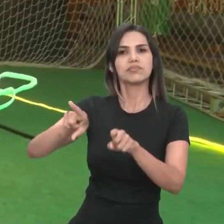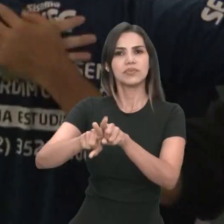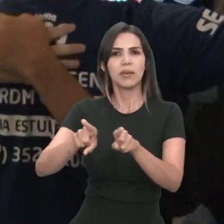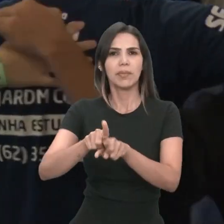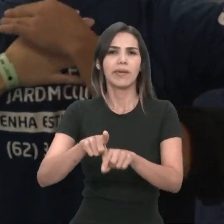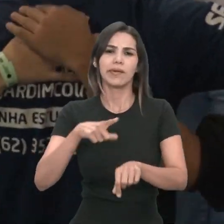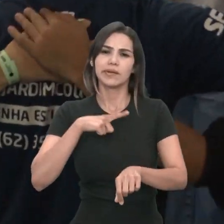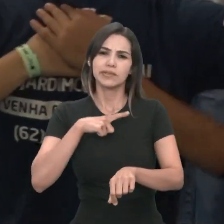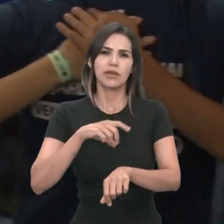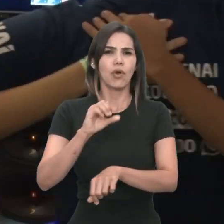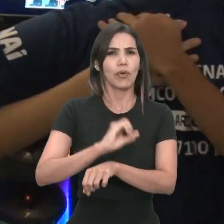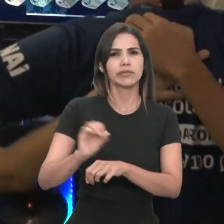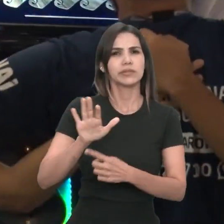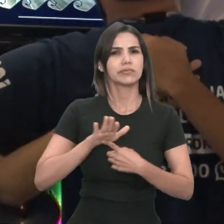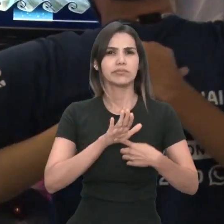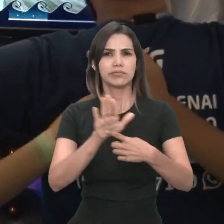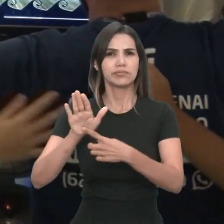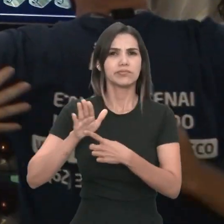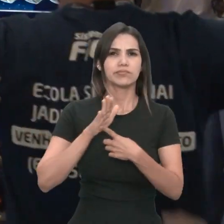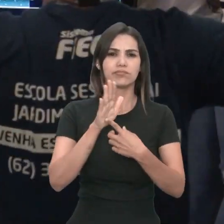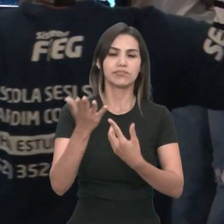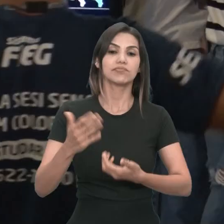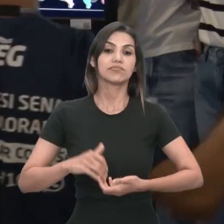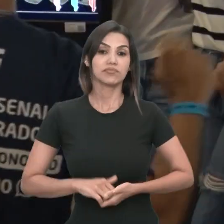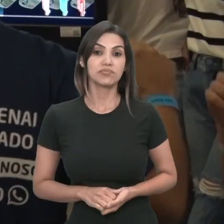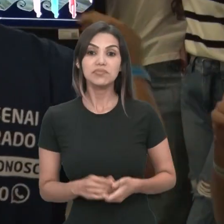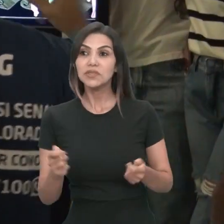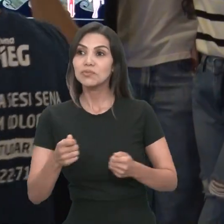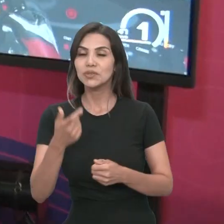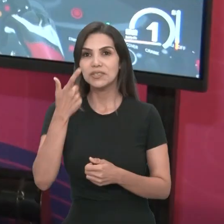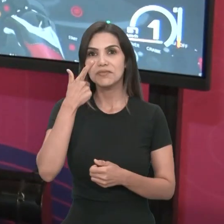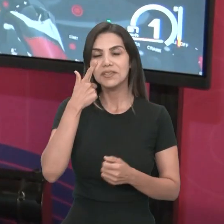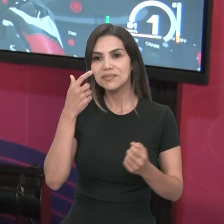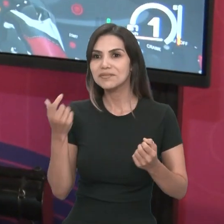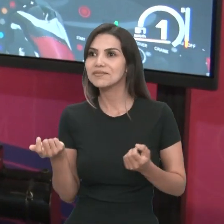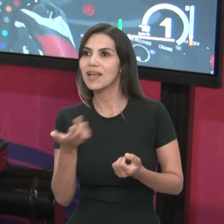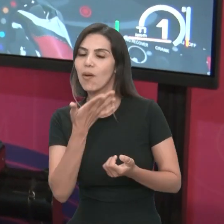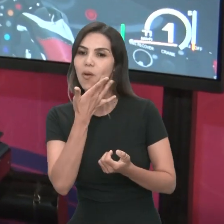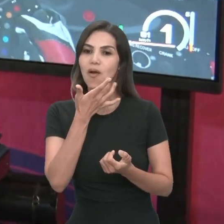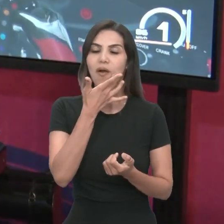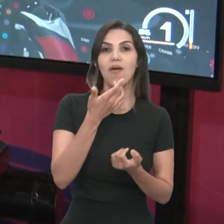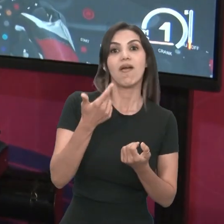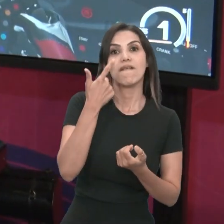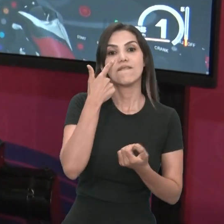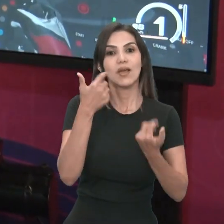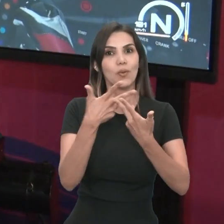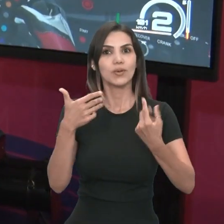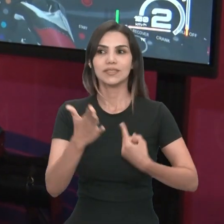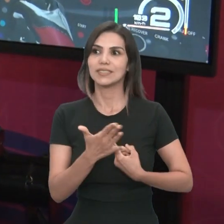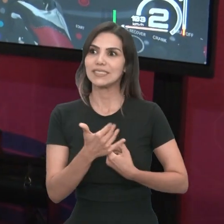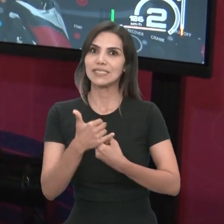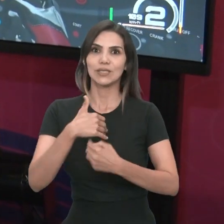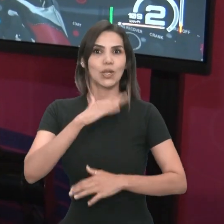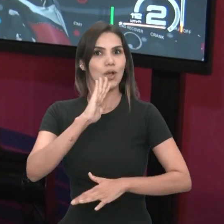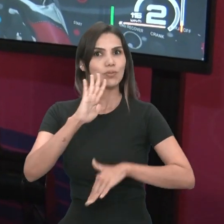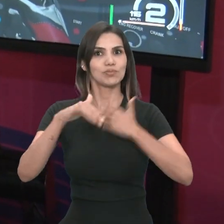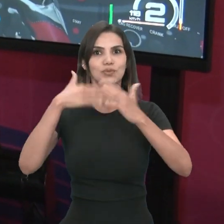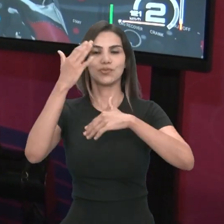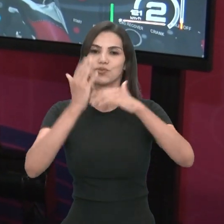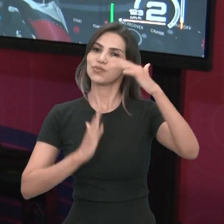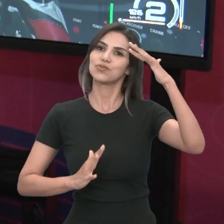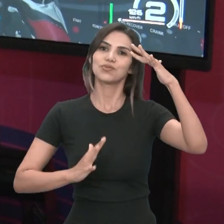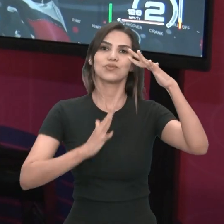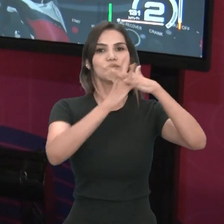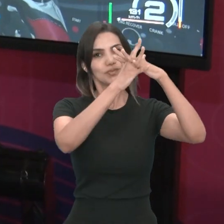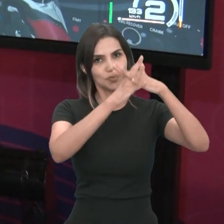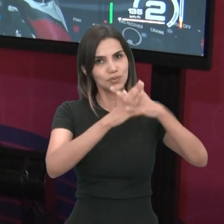exposições. Em um clima leve e divertido, é possível ver de perto o que existe de mais avançado quando o assunto é